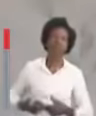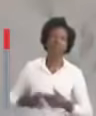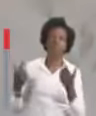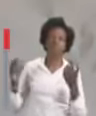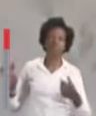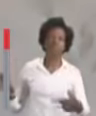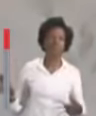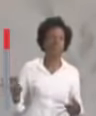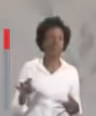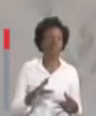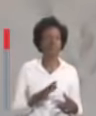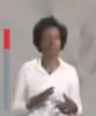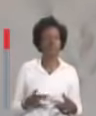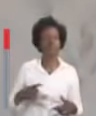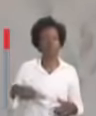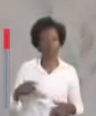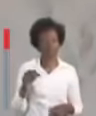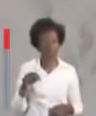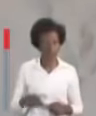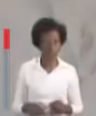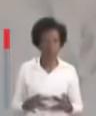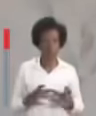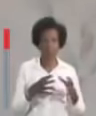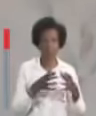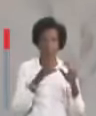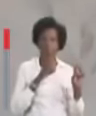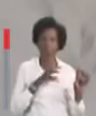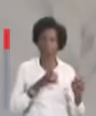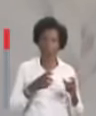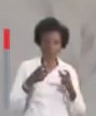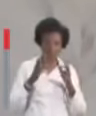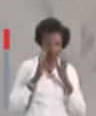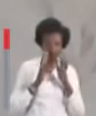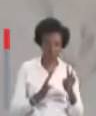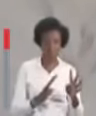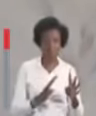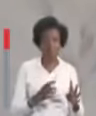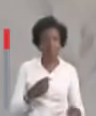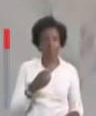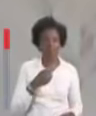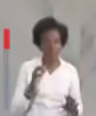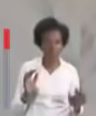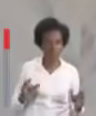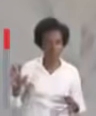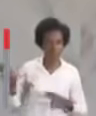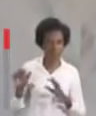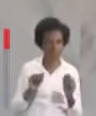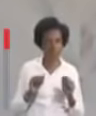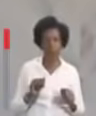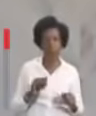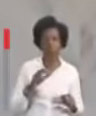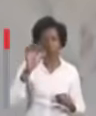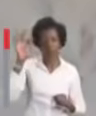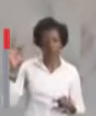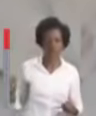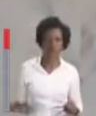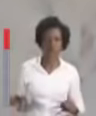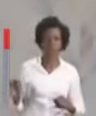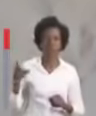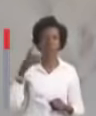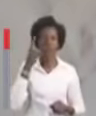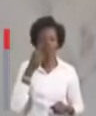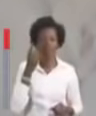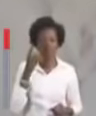mas nós estamos acompanhando aqui pela nossa comissão de educação eu já estou acionando a nossa bancada Federal os